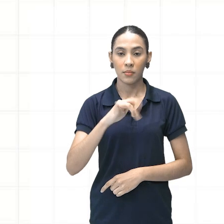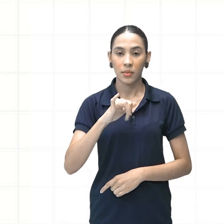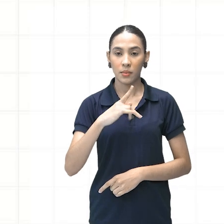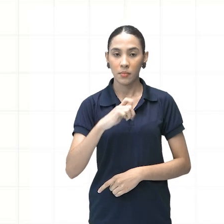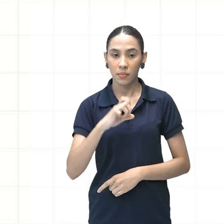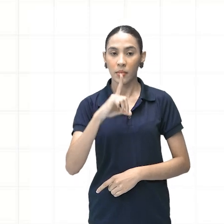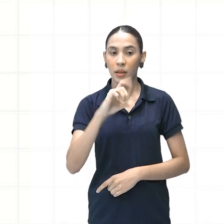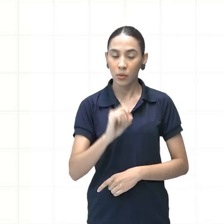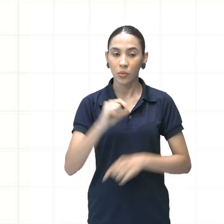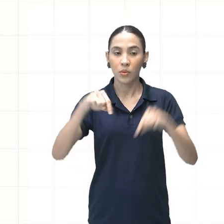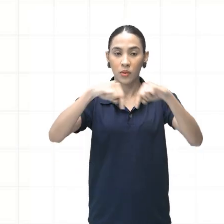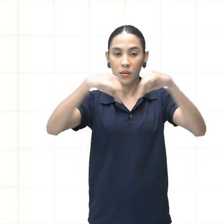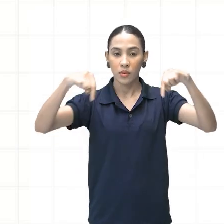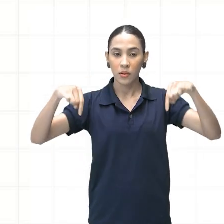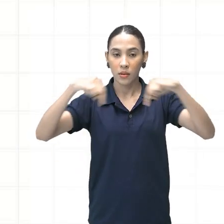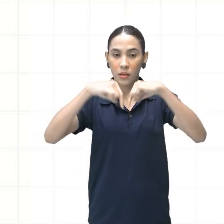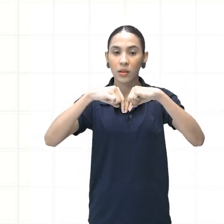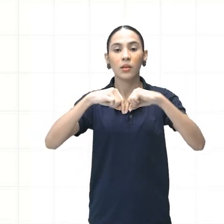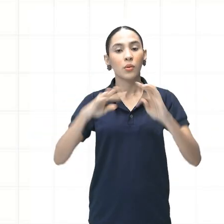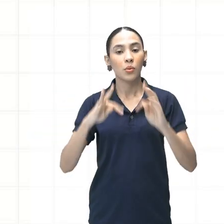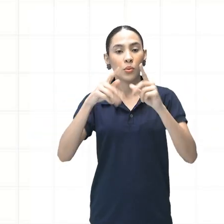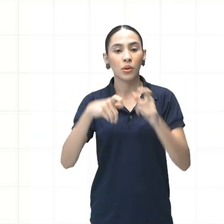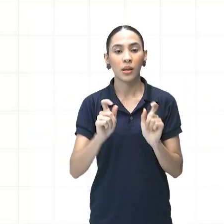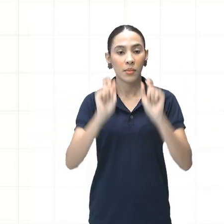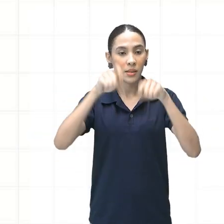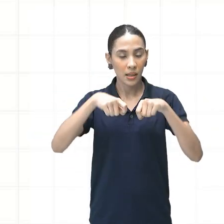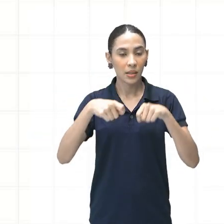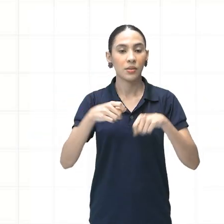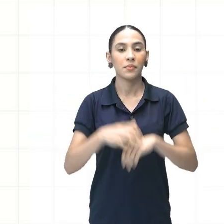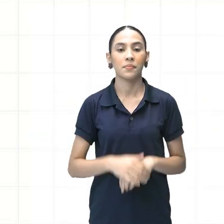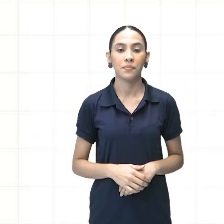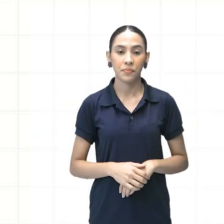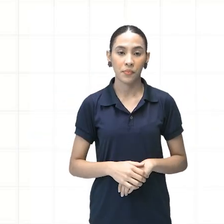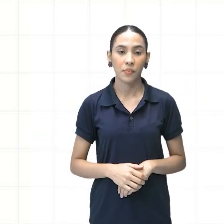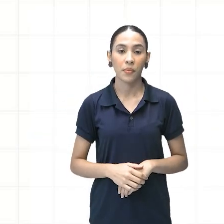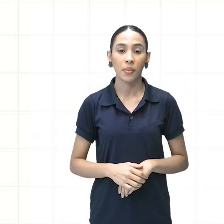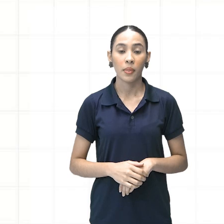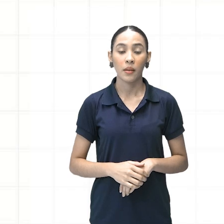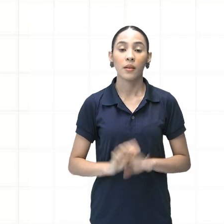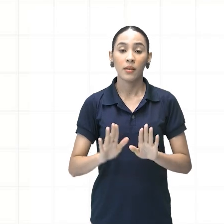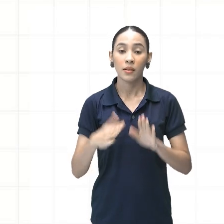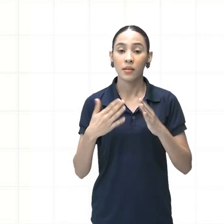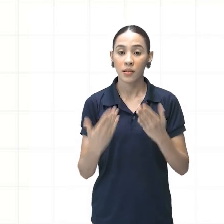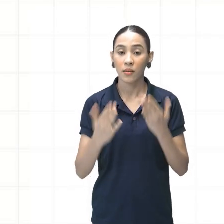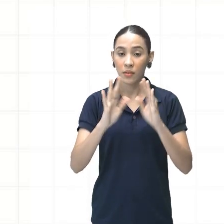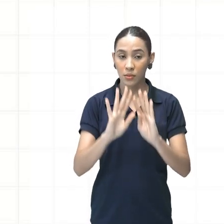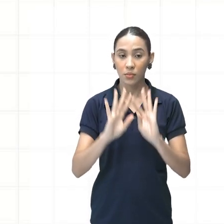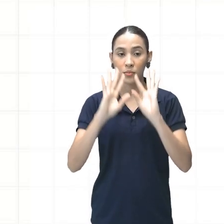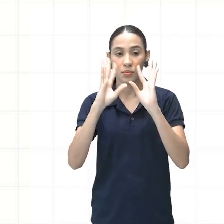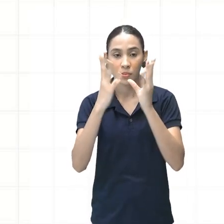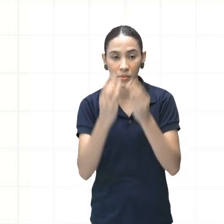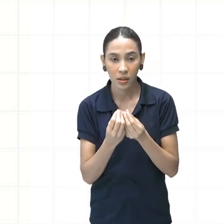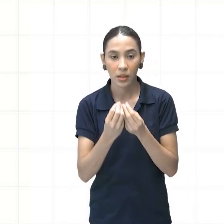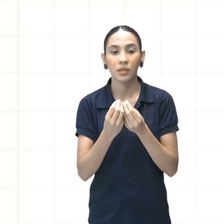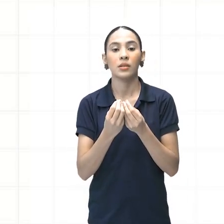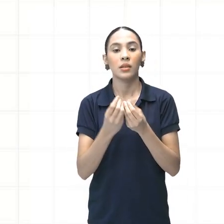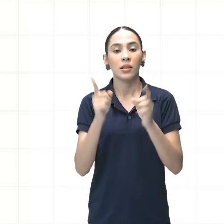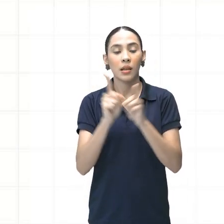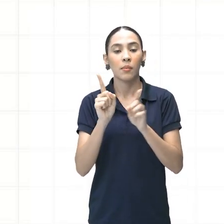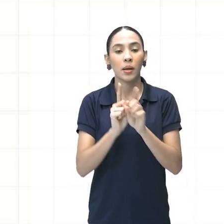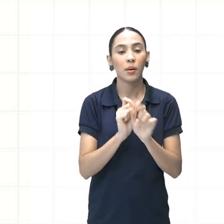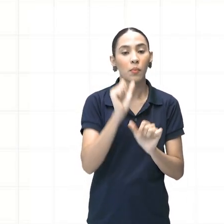e ocupava toda a capacidade desse recipiente. Essa substância foi